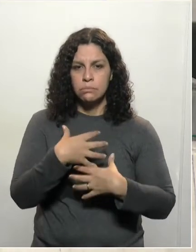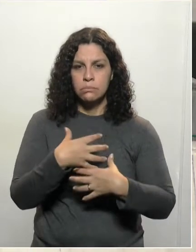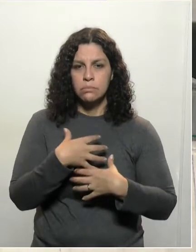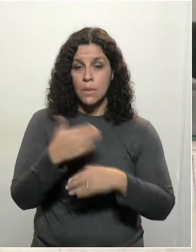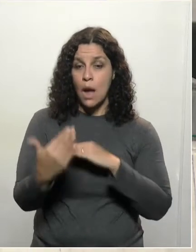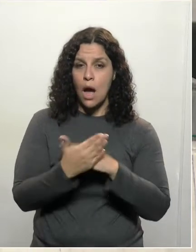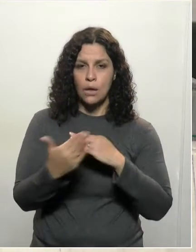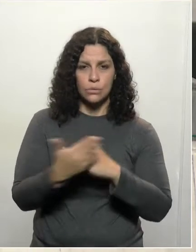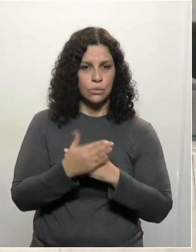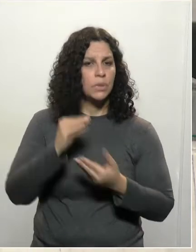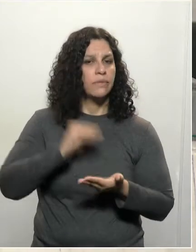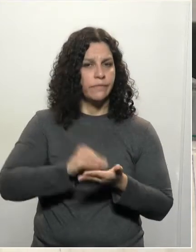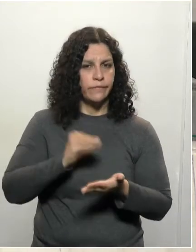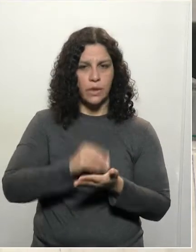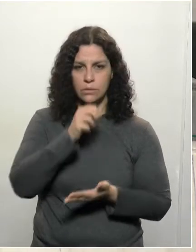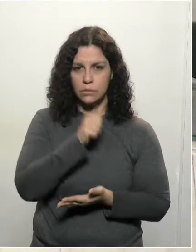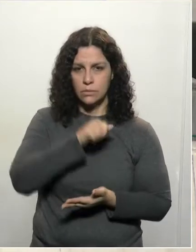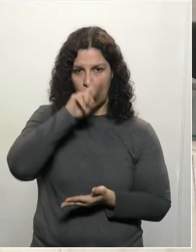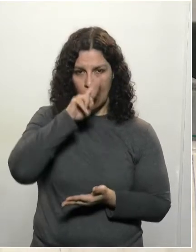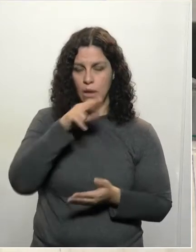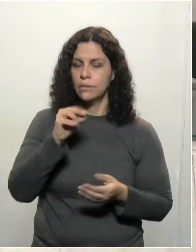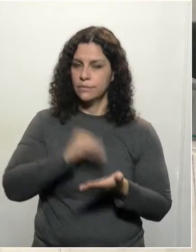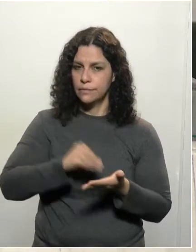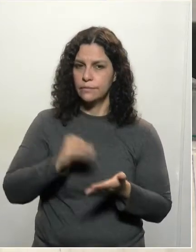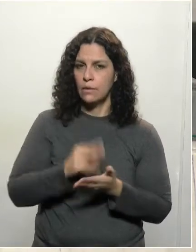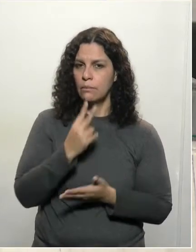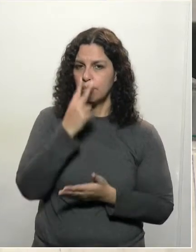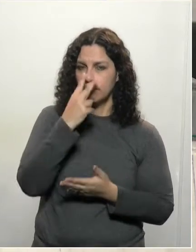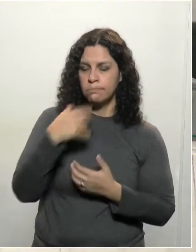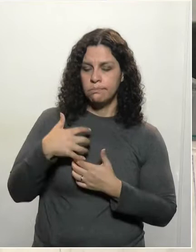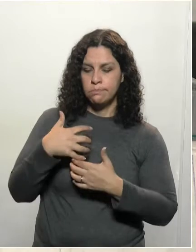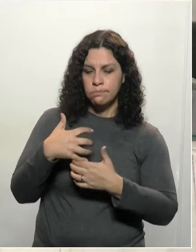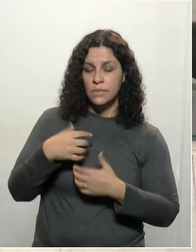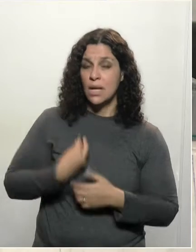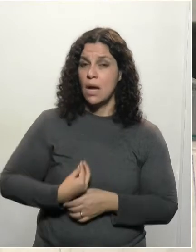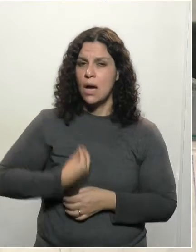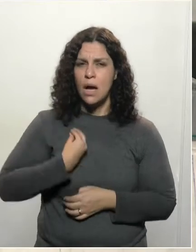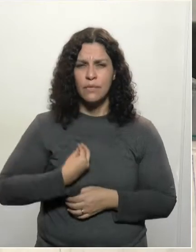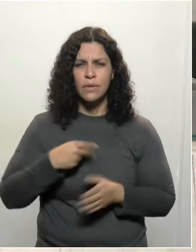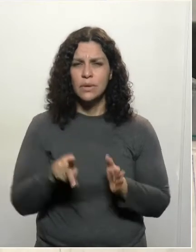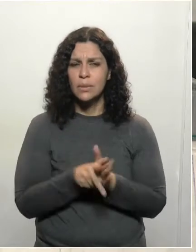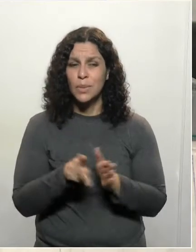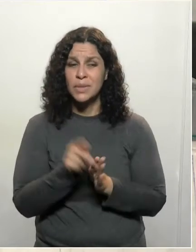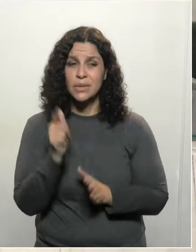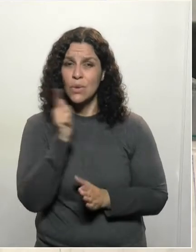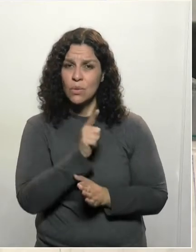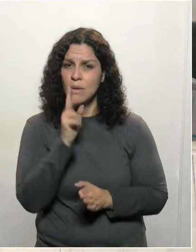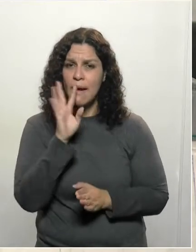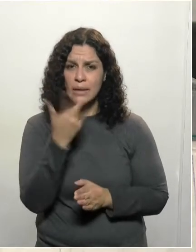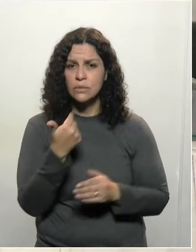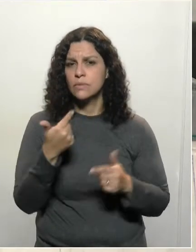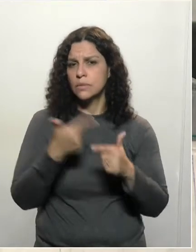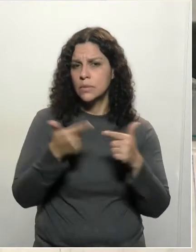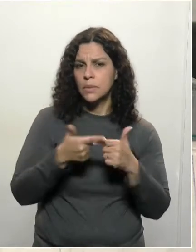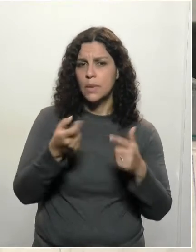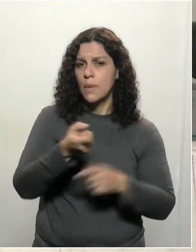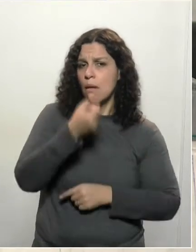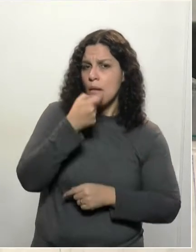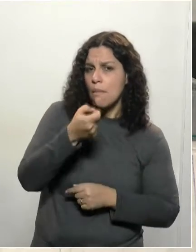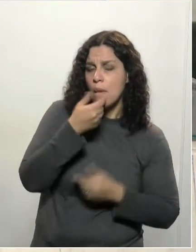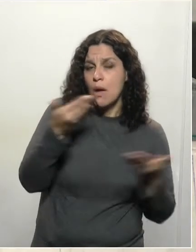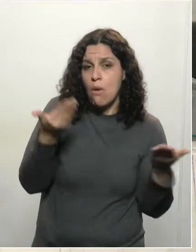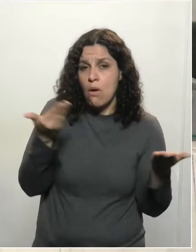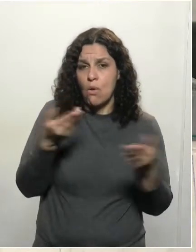equipamento de respiração. Tem uma vida, se não encontrar uma solução com